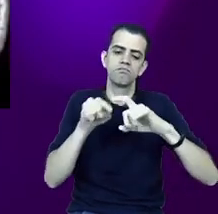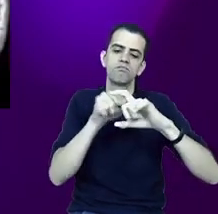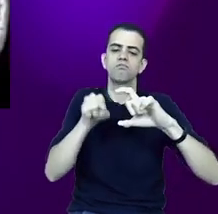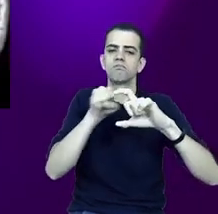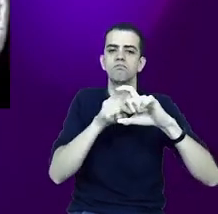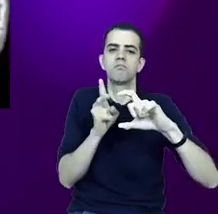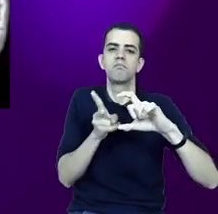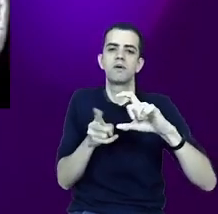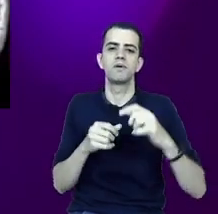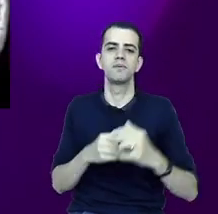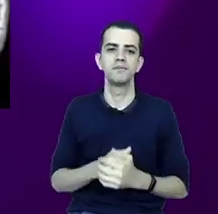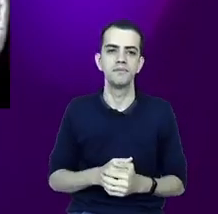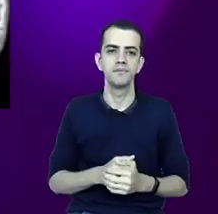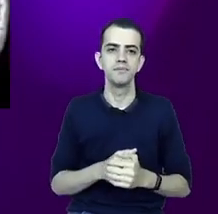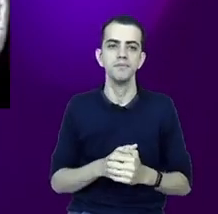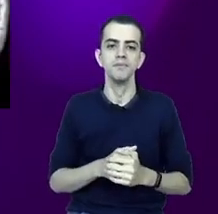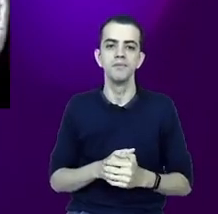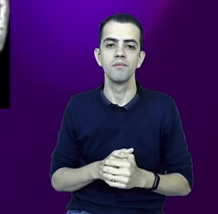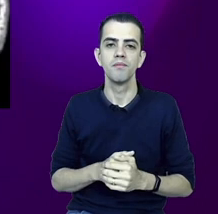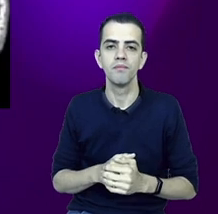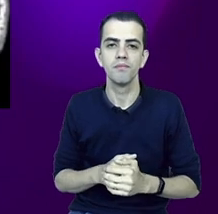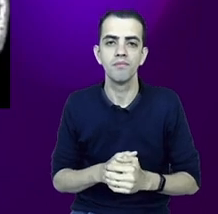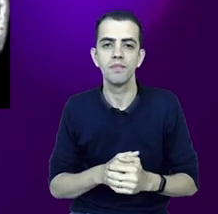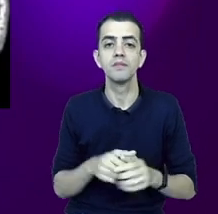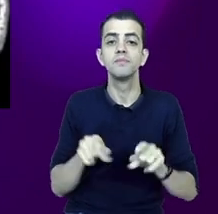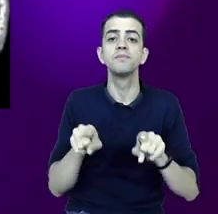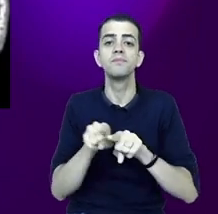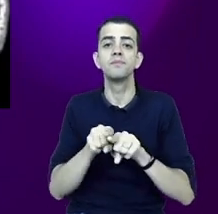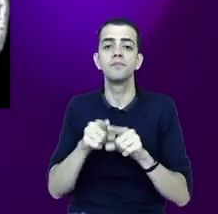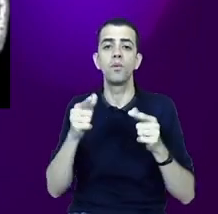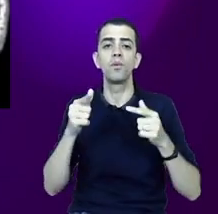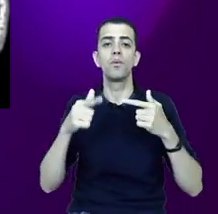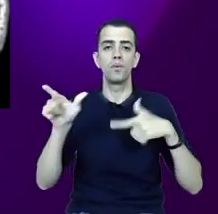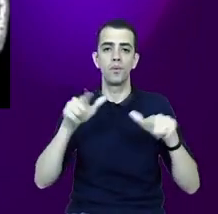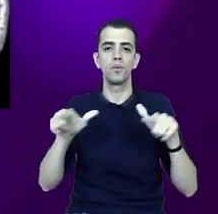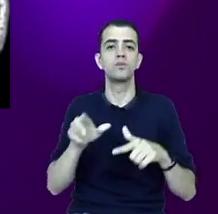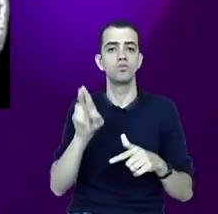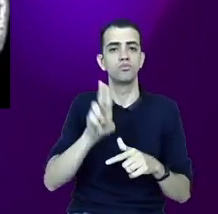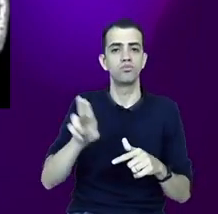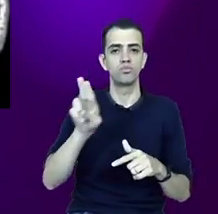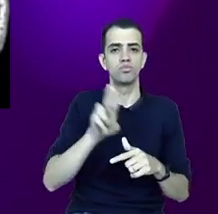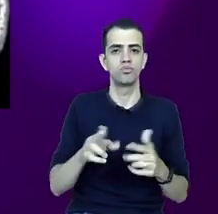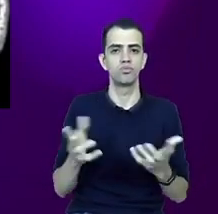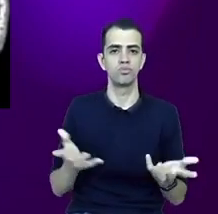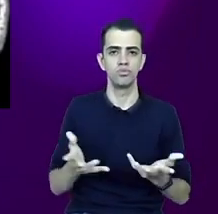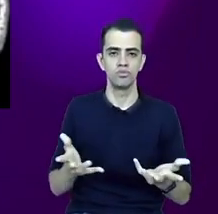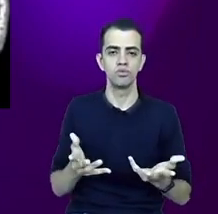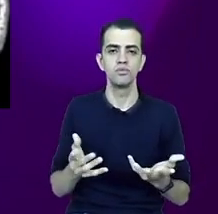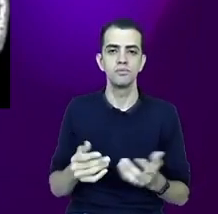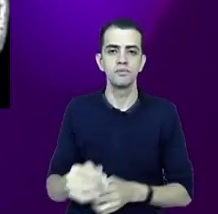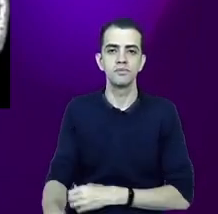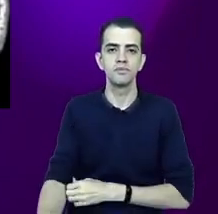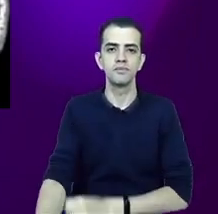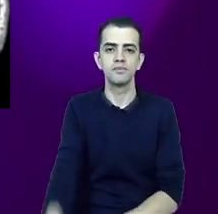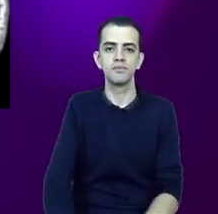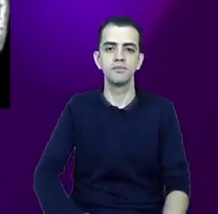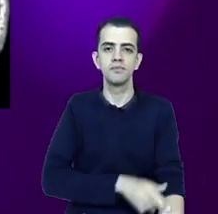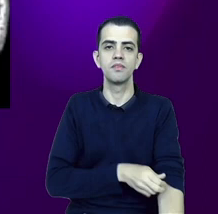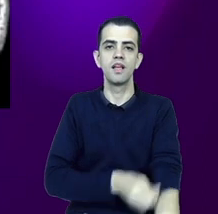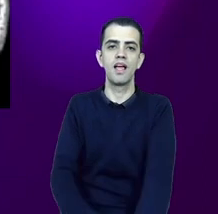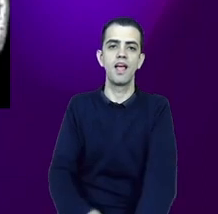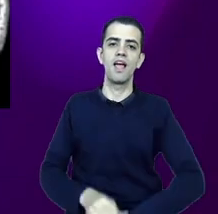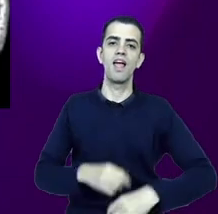Outras sequências também que são de muita utilidade, né, e cada vez mais tem se comprovado o seu uso, são as sequências de